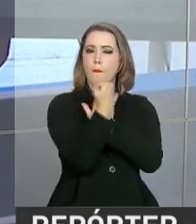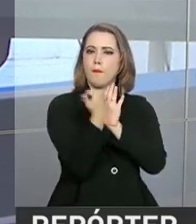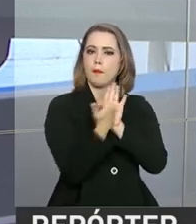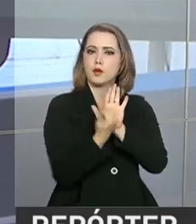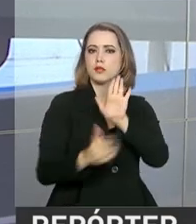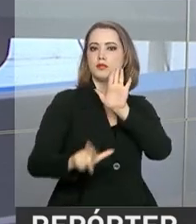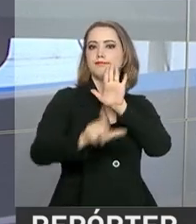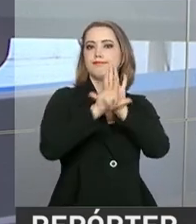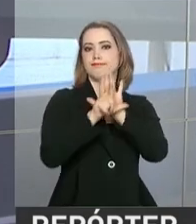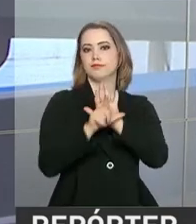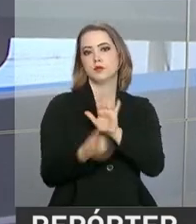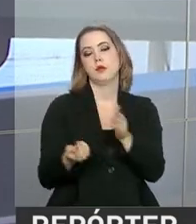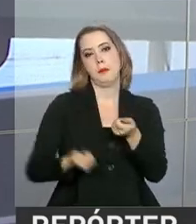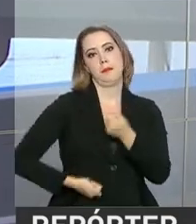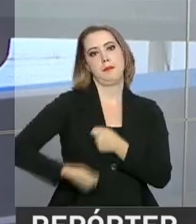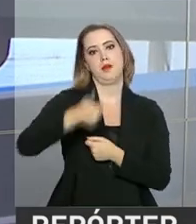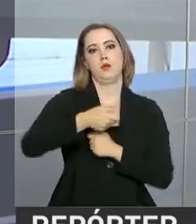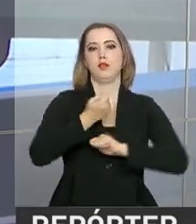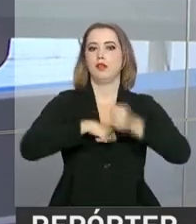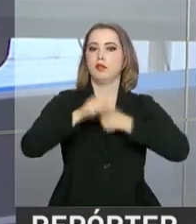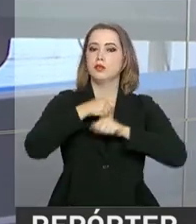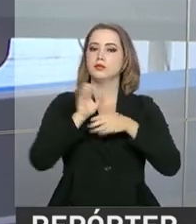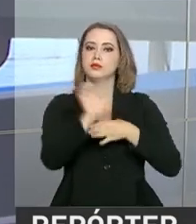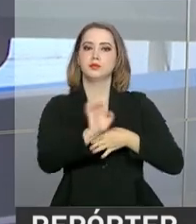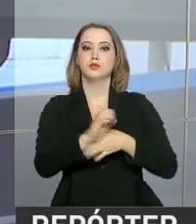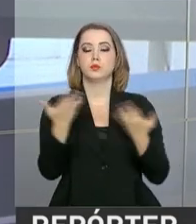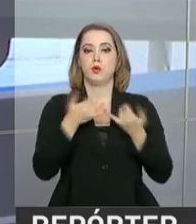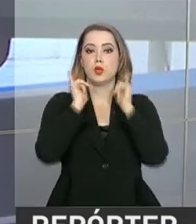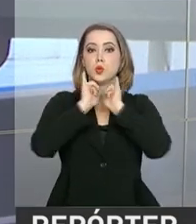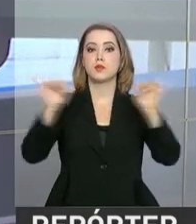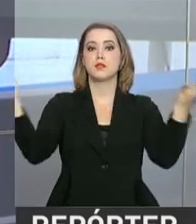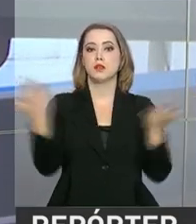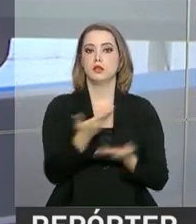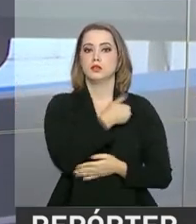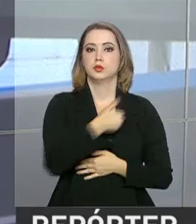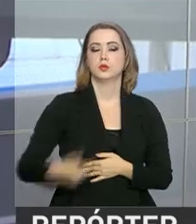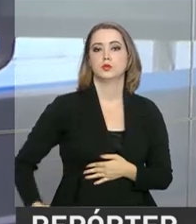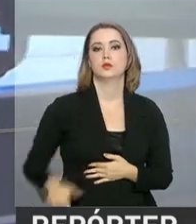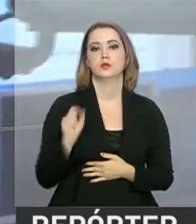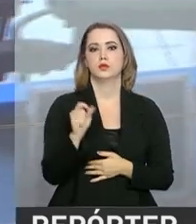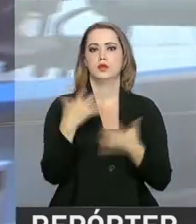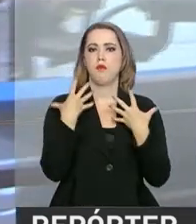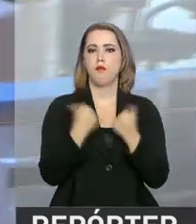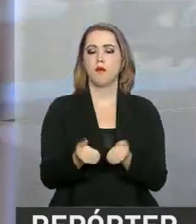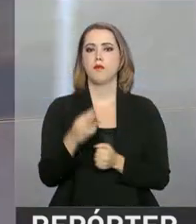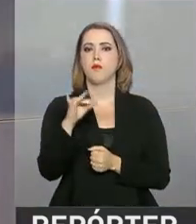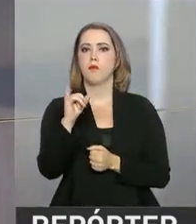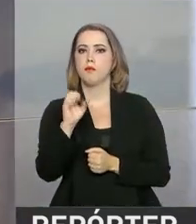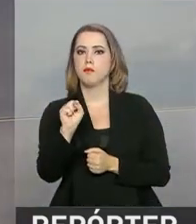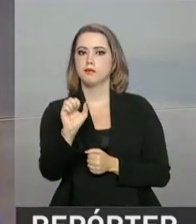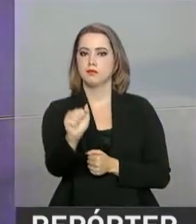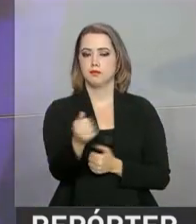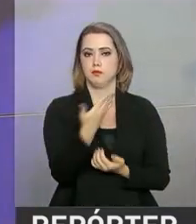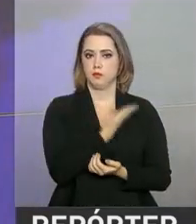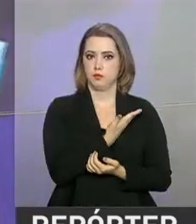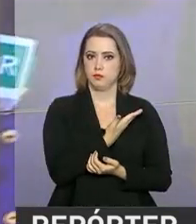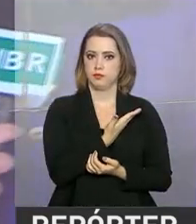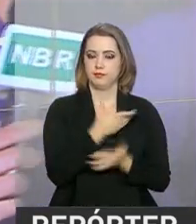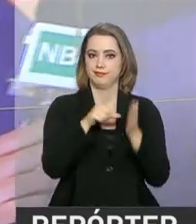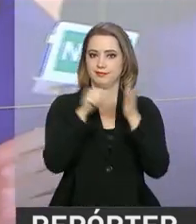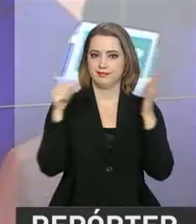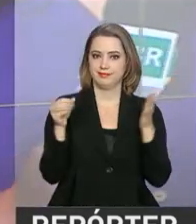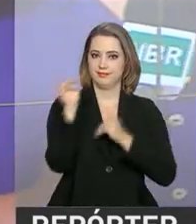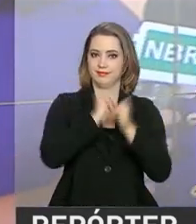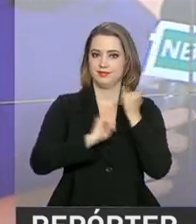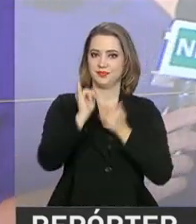projeto de lei para a recuperação financeira dos estados foi anunciado hoje pelo governo. Vamos falar então com a repórter Thaísa Dias, que está no Palácio do Planalto e